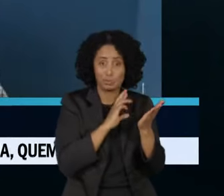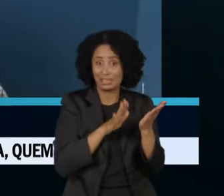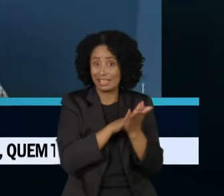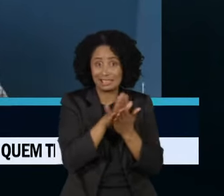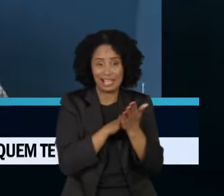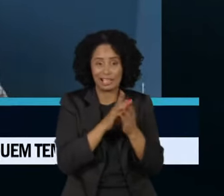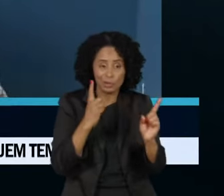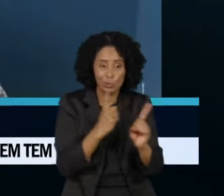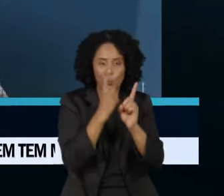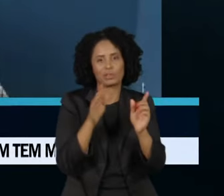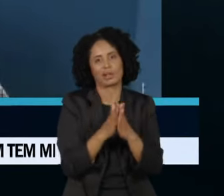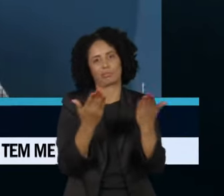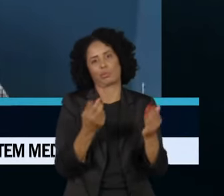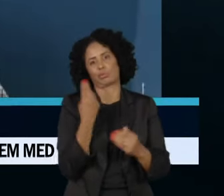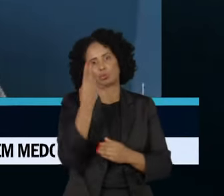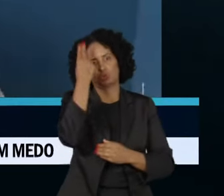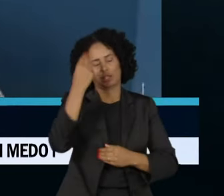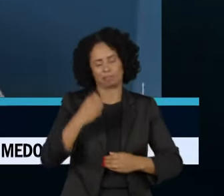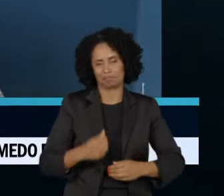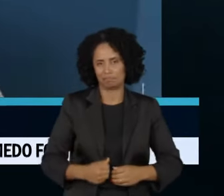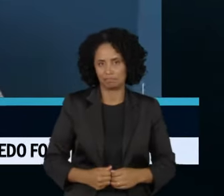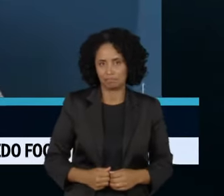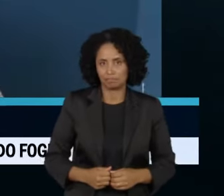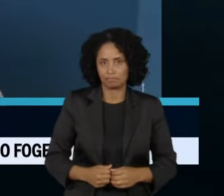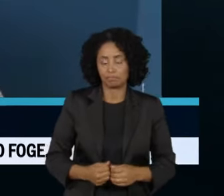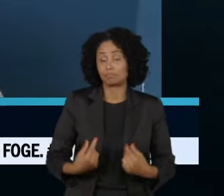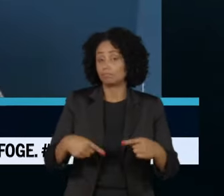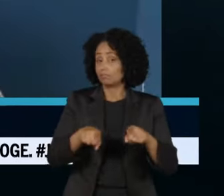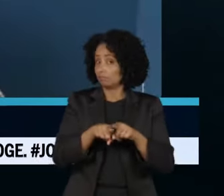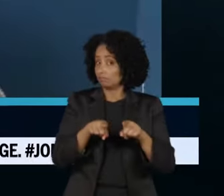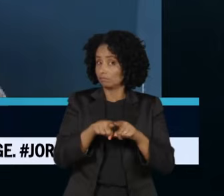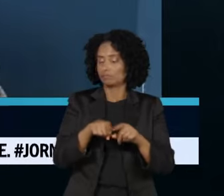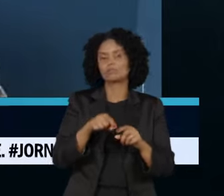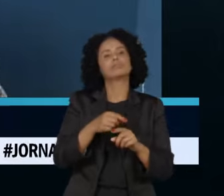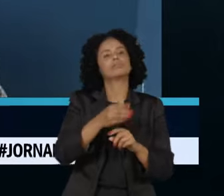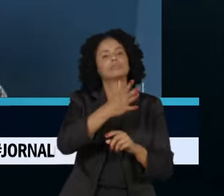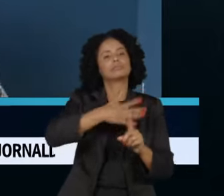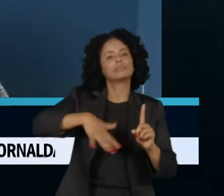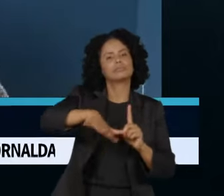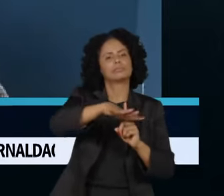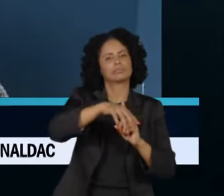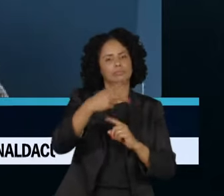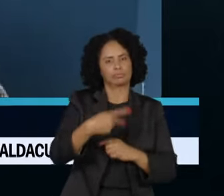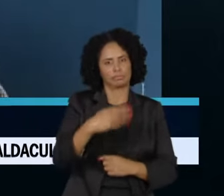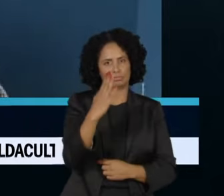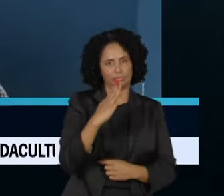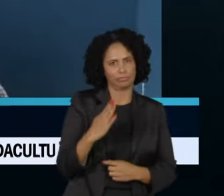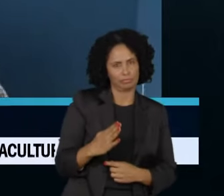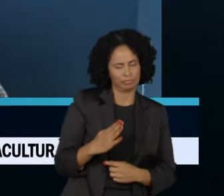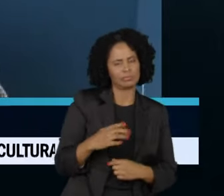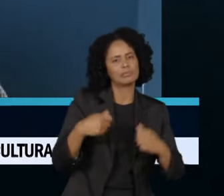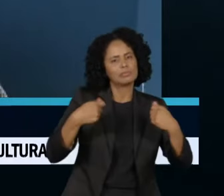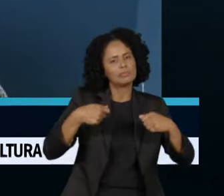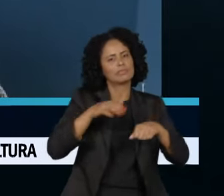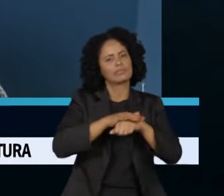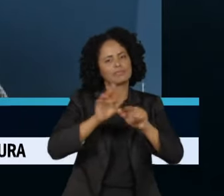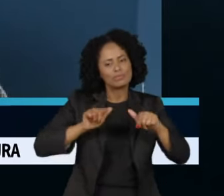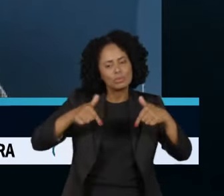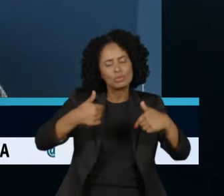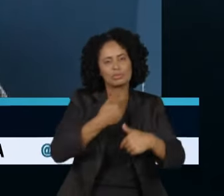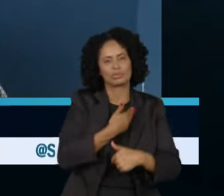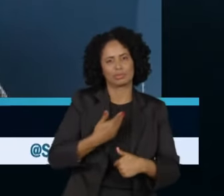um enorme prejuízo para a sociedade brasileira, porque ou as políticas públicas são